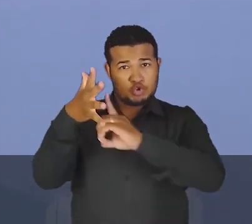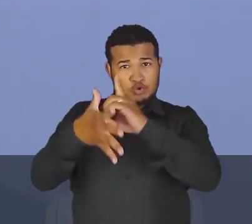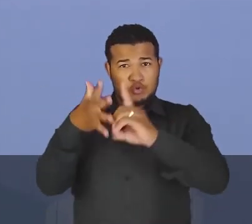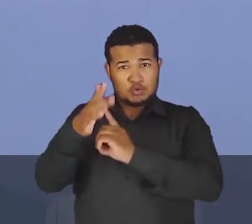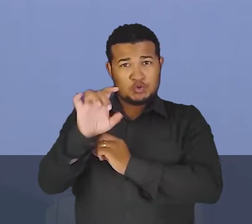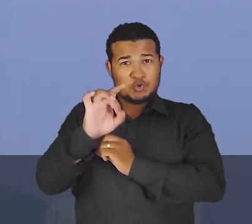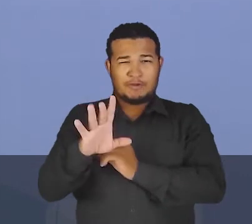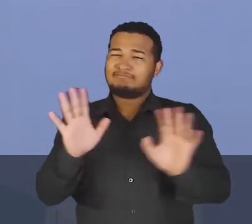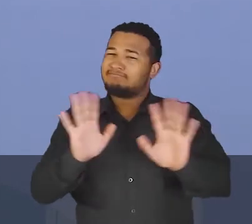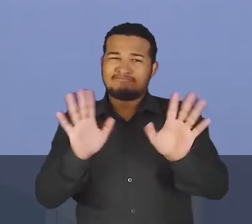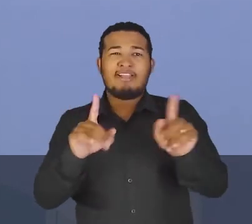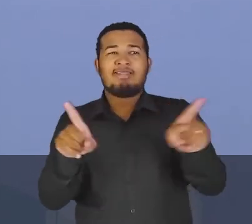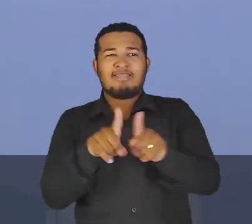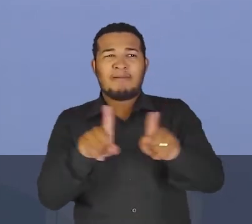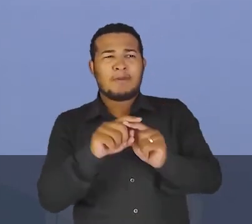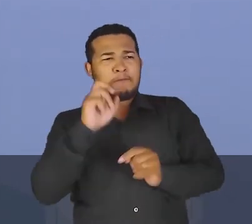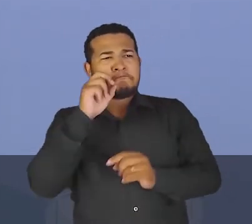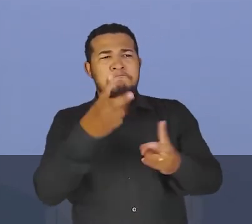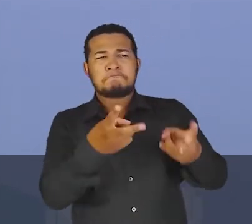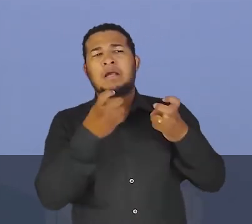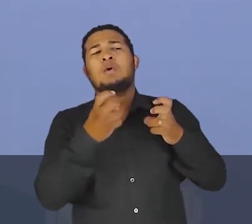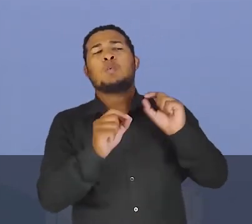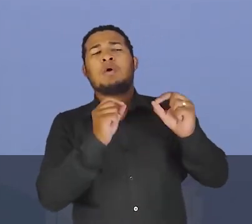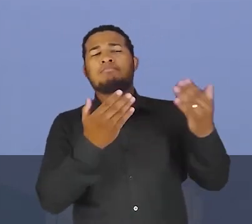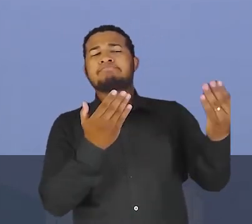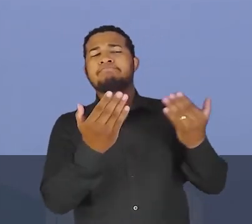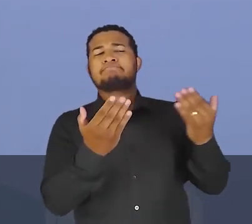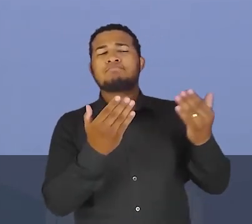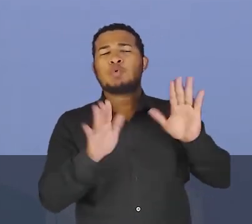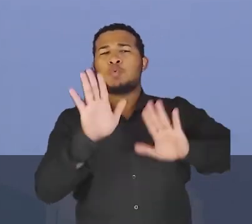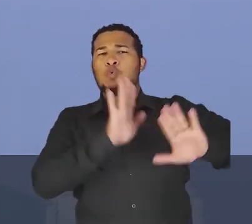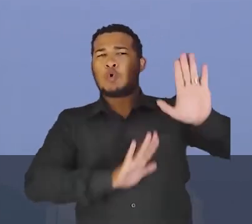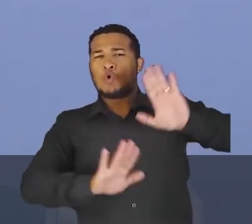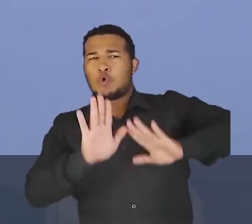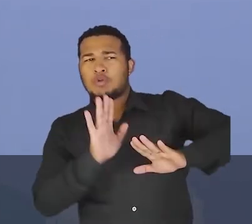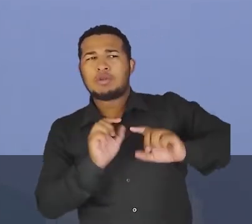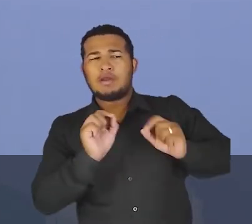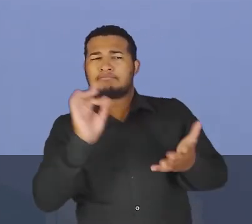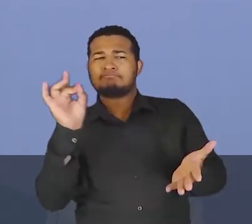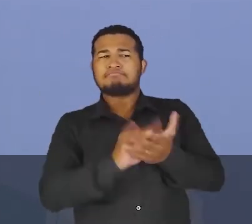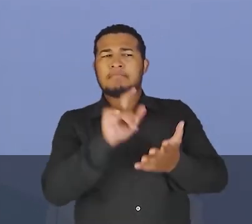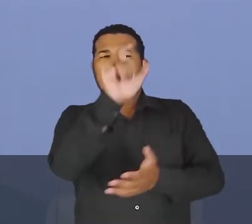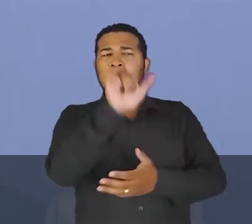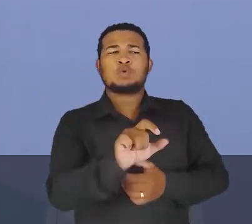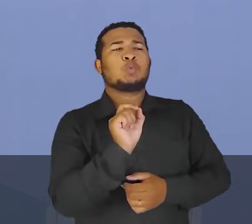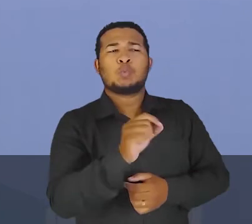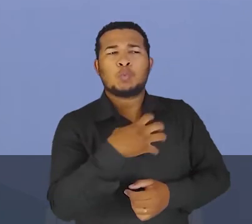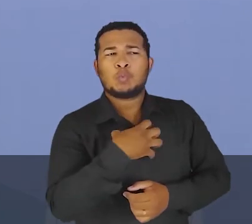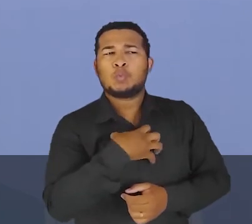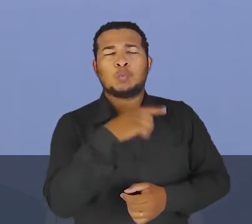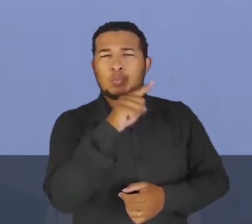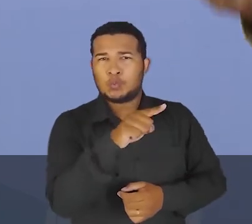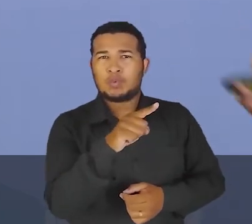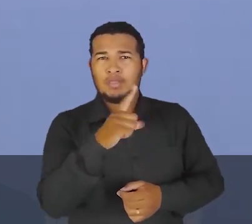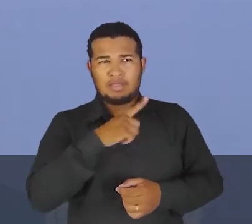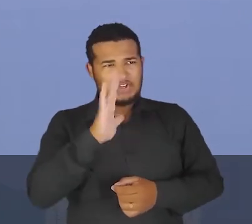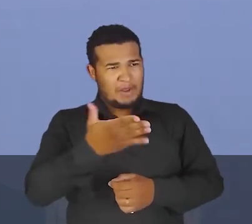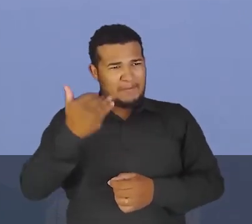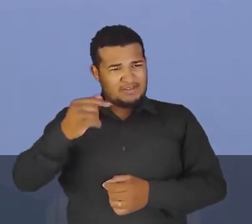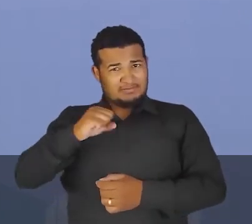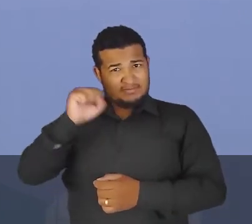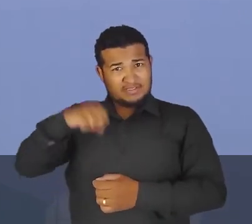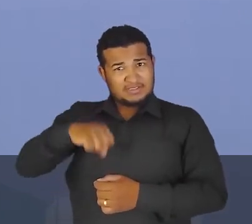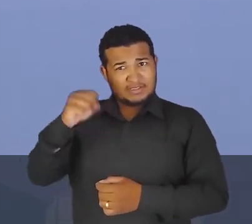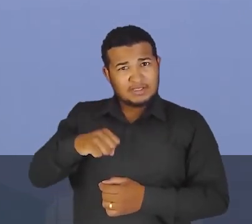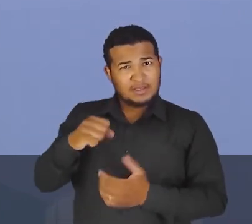que está sendo passado para você, mas tenta analisar com cuidado quem é de fato aquela pessoa, se aquela pessoa já executou algo, se aquela